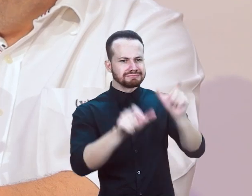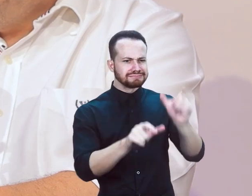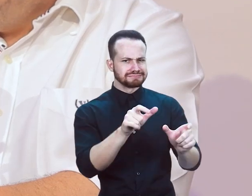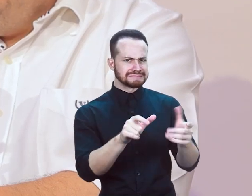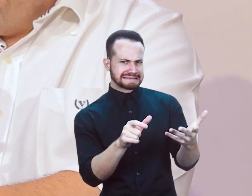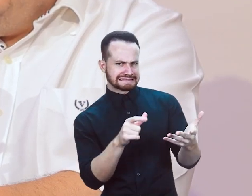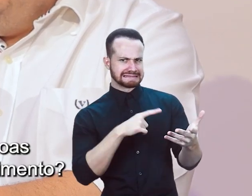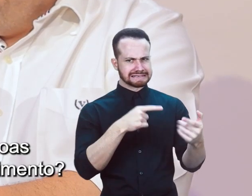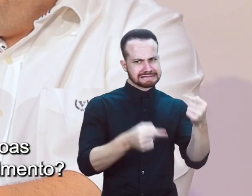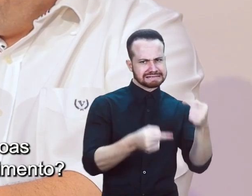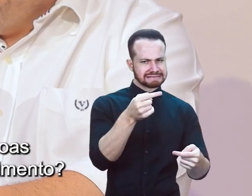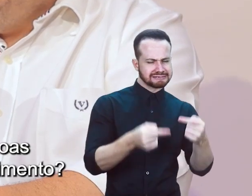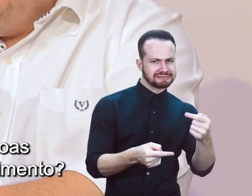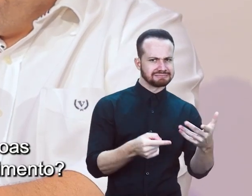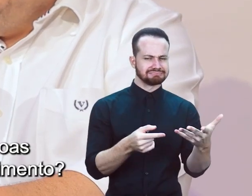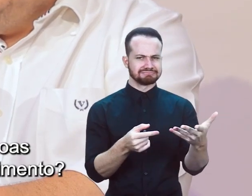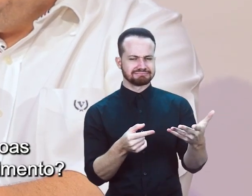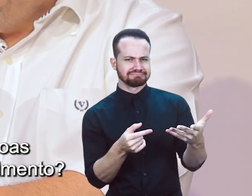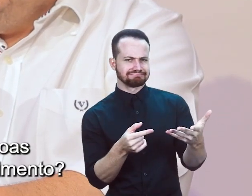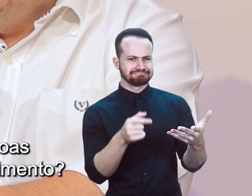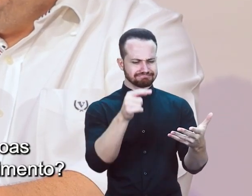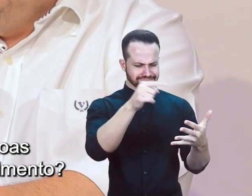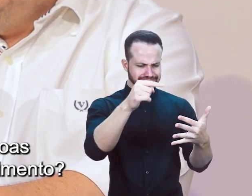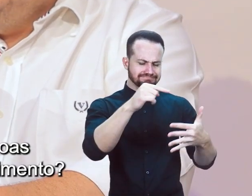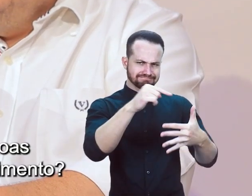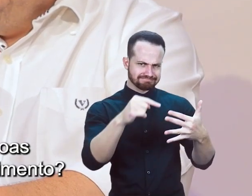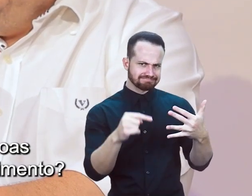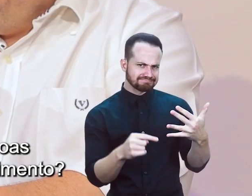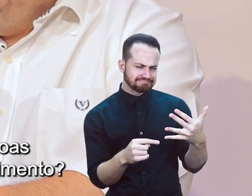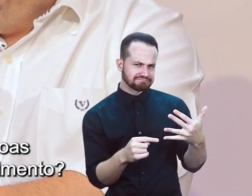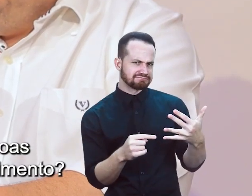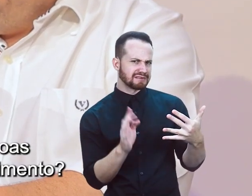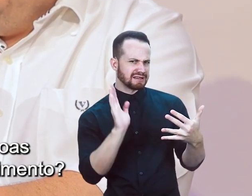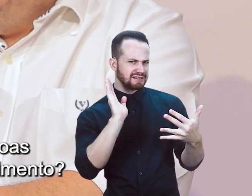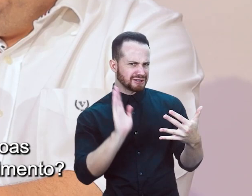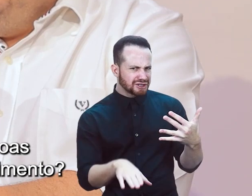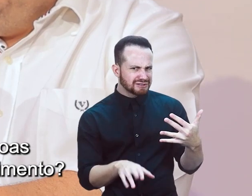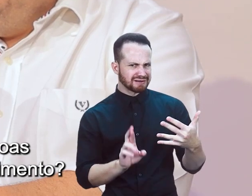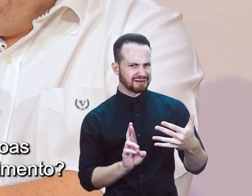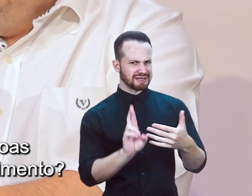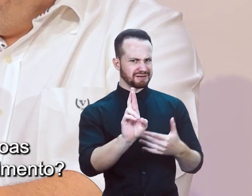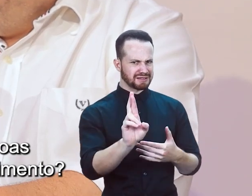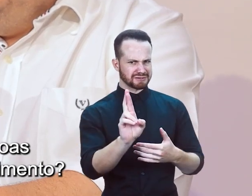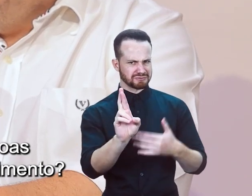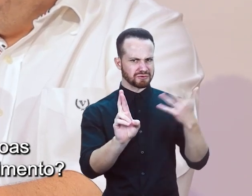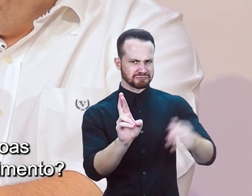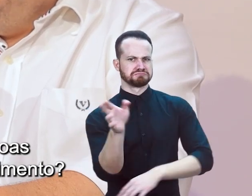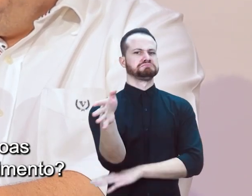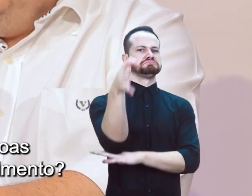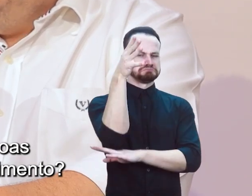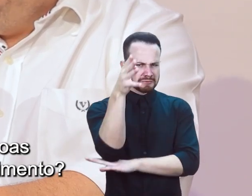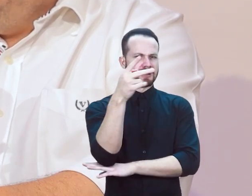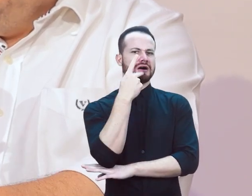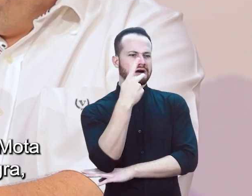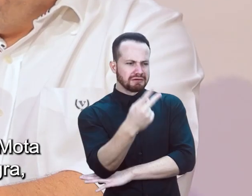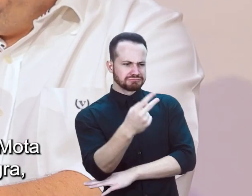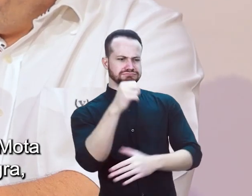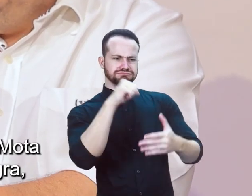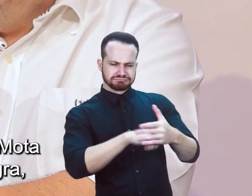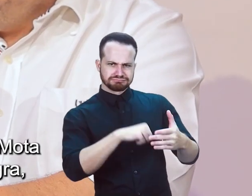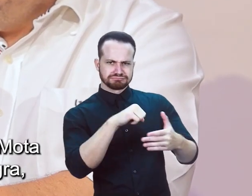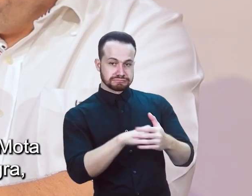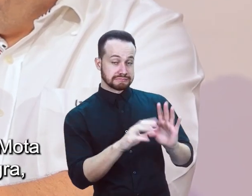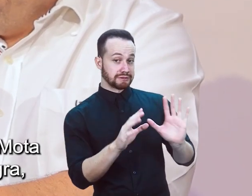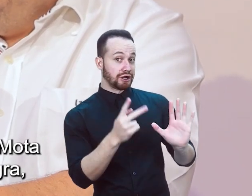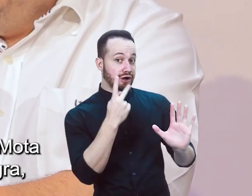Alguma discussão, alguma dessas pessoas levantou a bandeira e fez um movimento? Eu estou